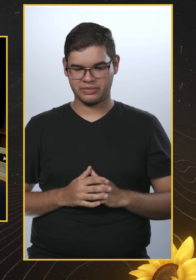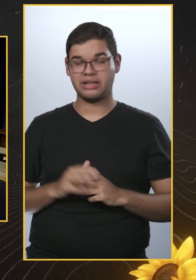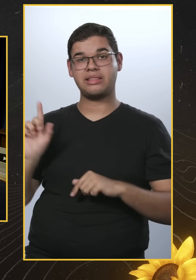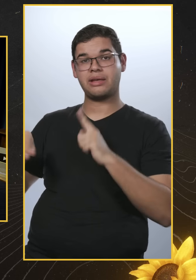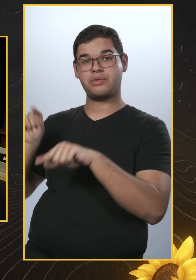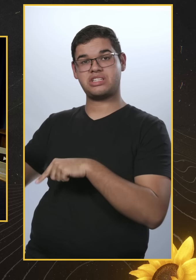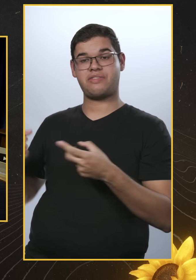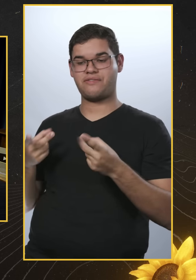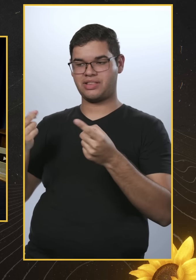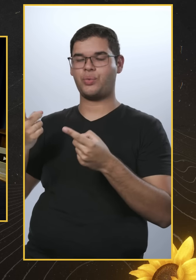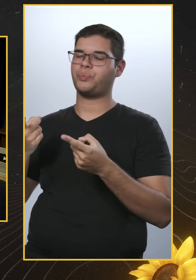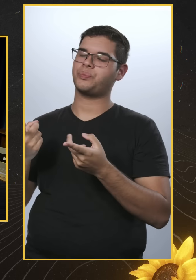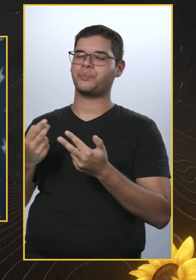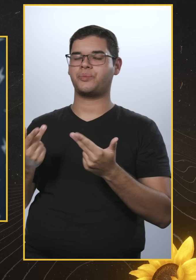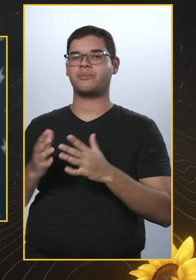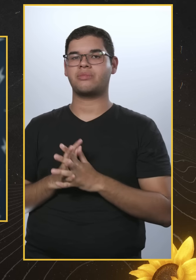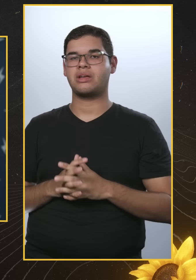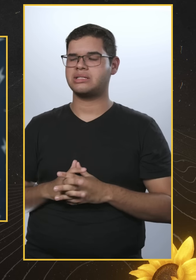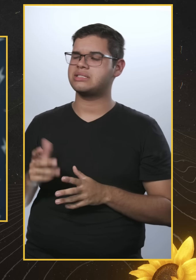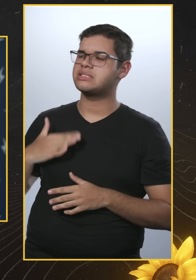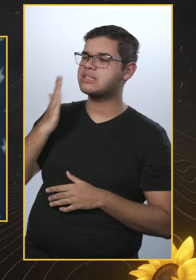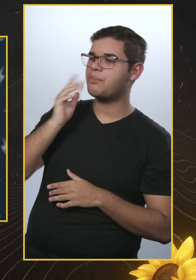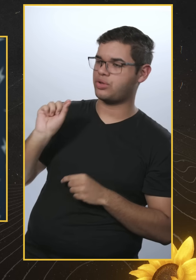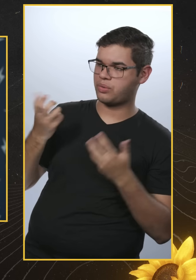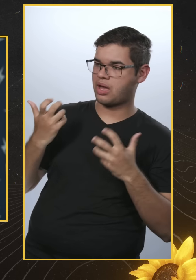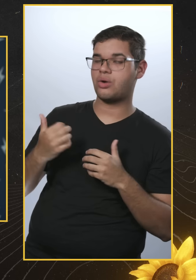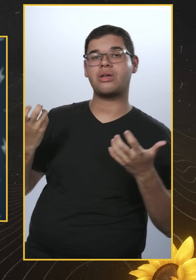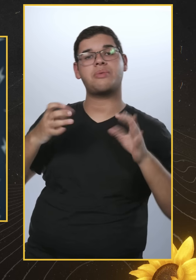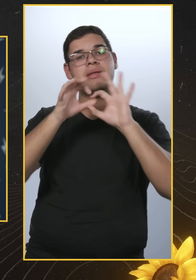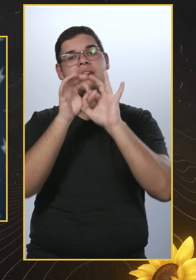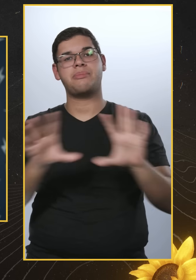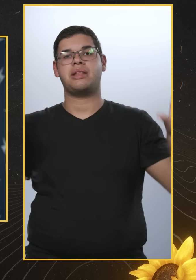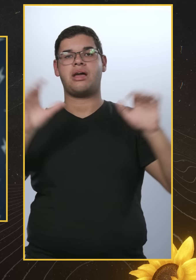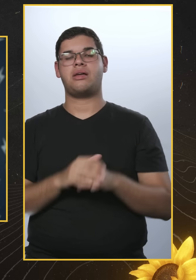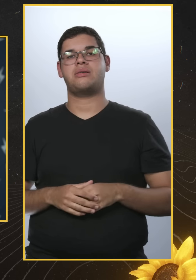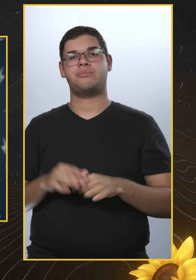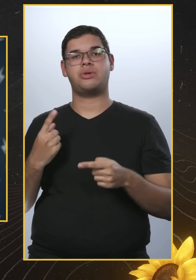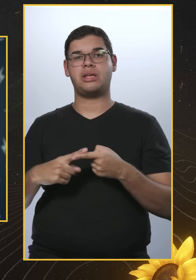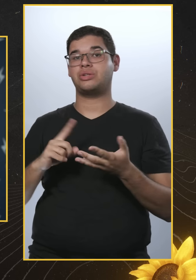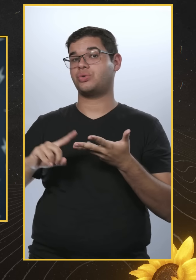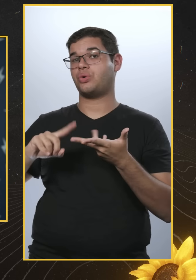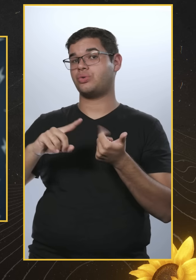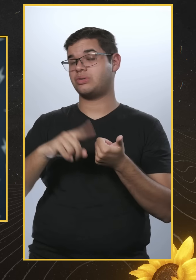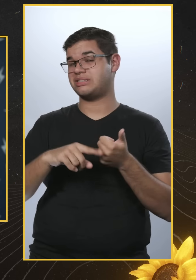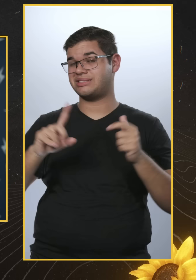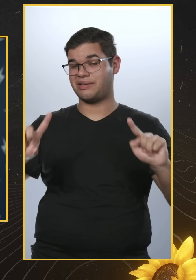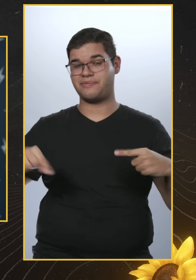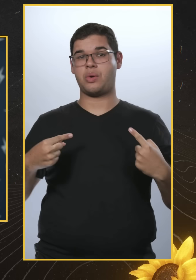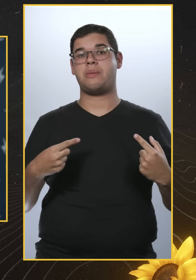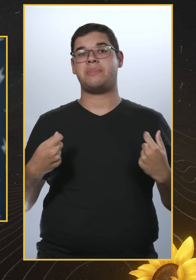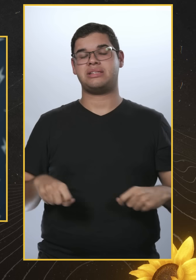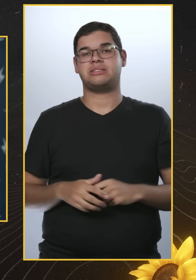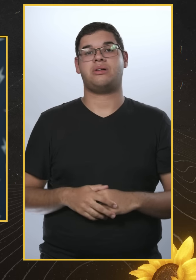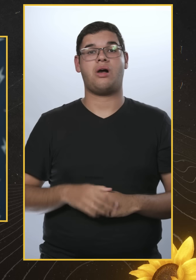um negocinho usando sabe o que que eu quero eu quero me libertar desse trem cara todo desafio novo você tem que romper a fase anterior Tem três